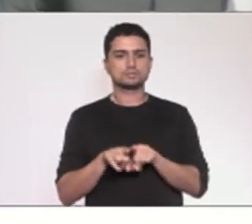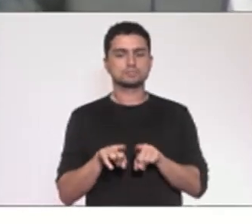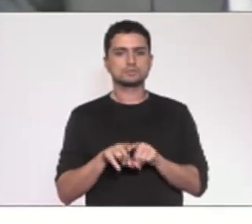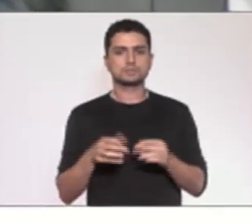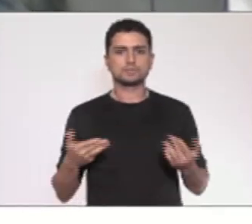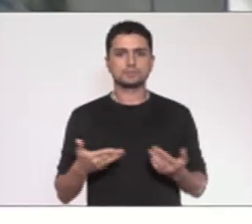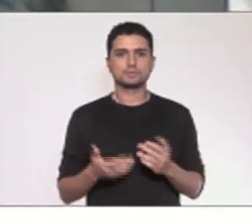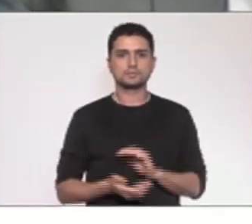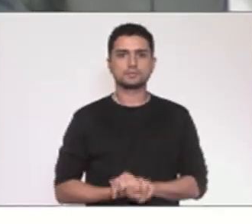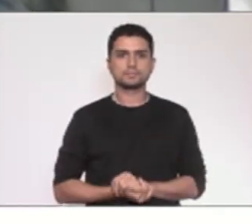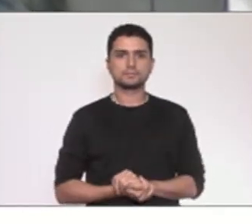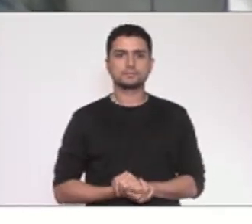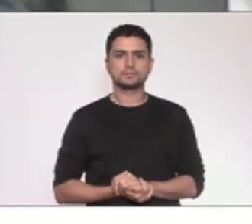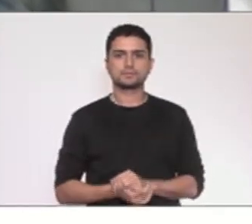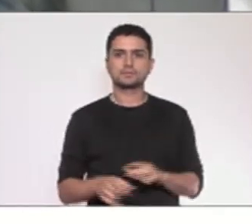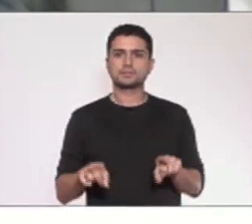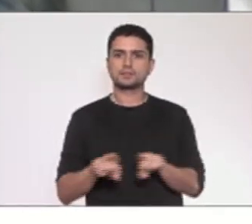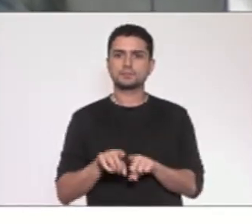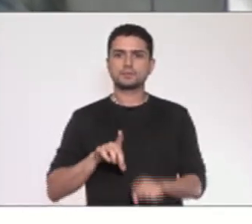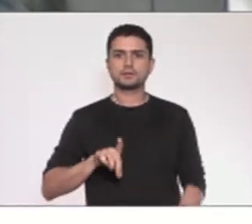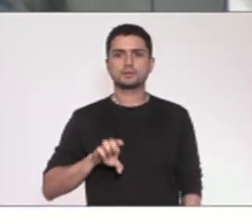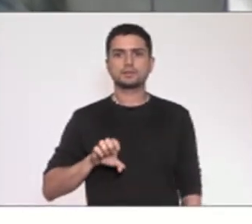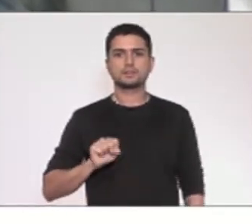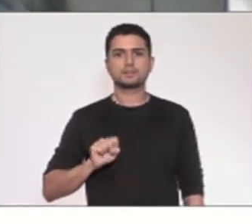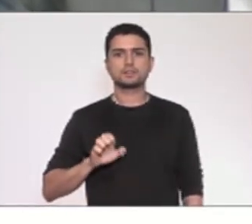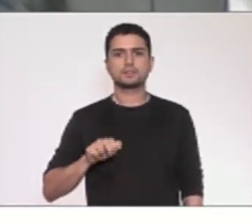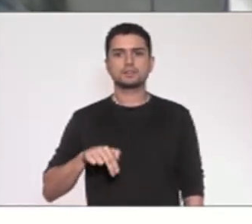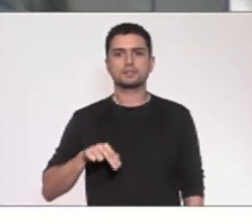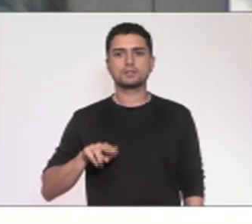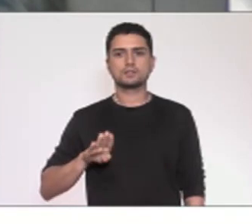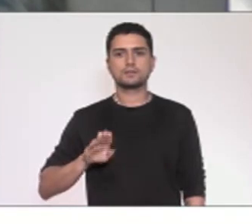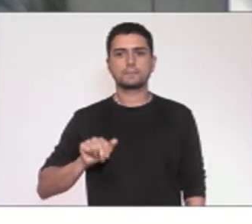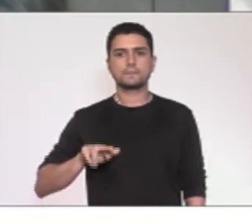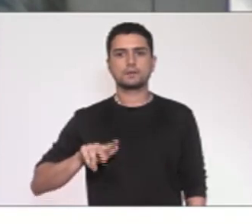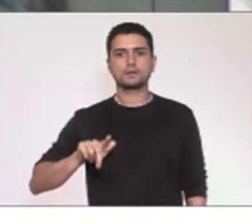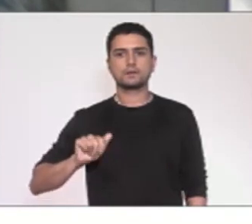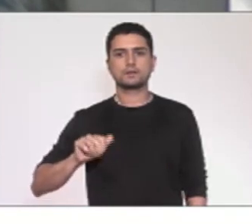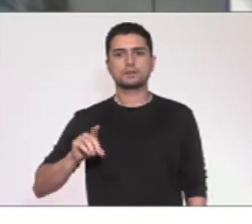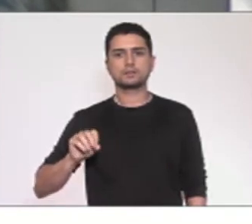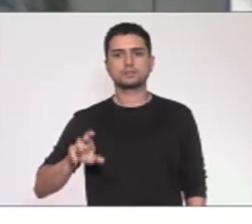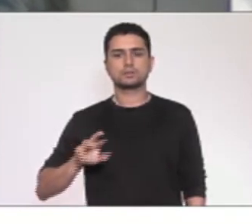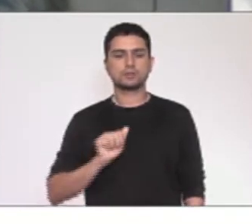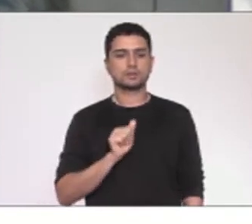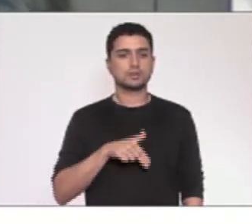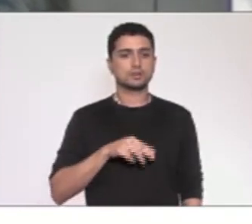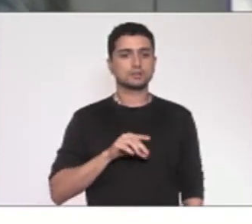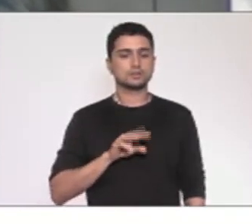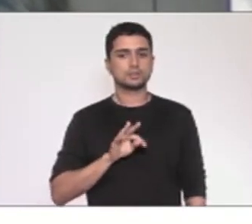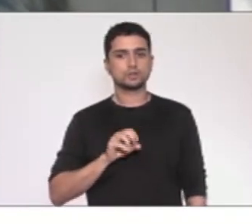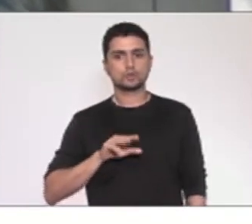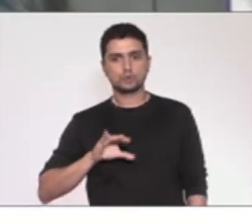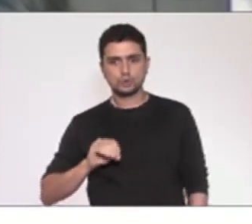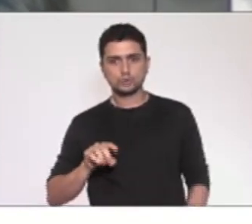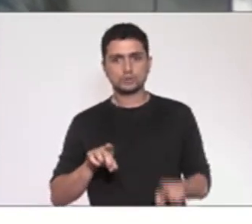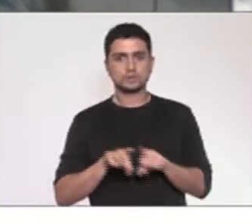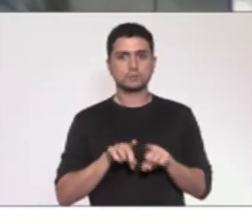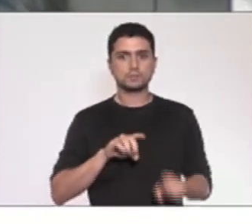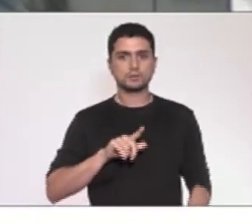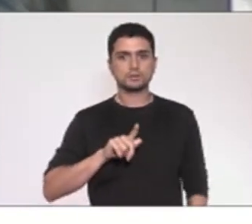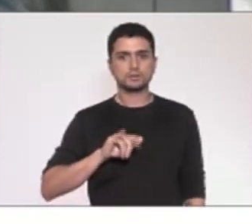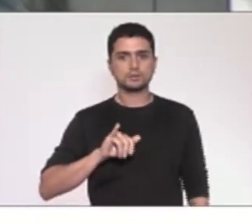também os desembargadores Antônio Jaime Boente e Giselda